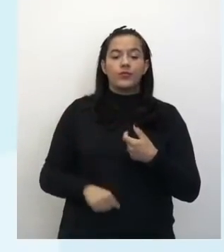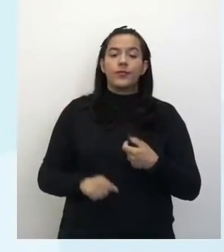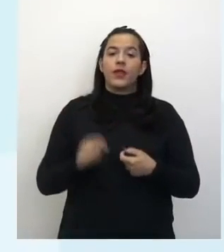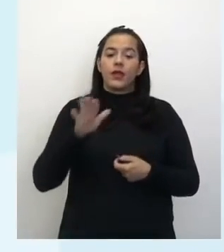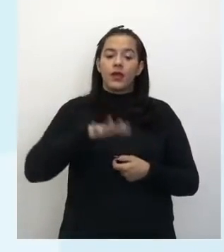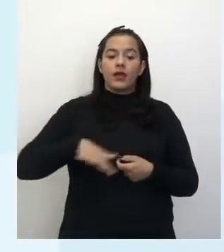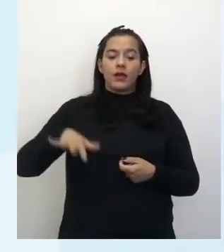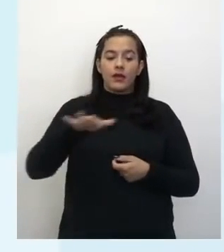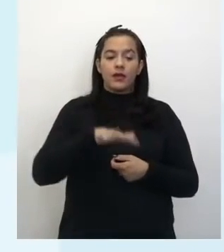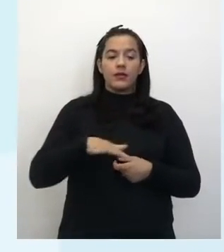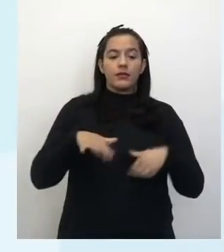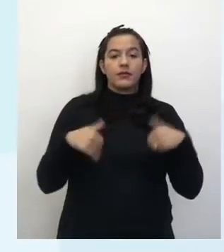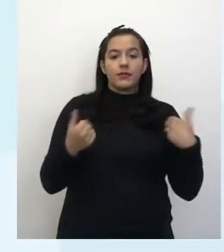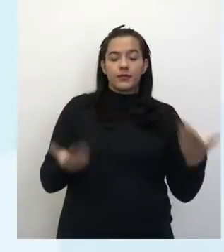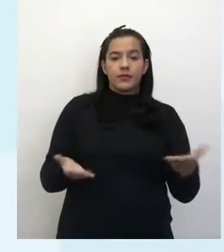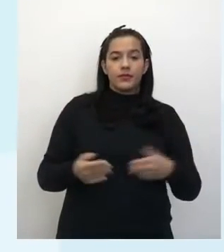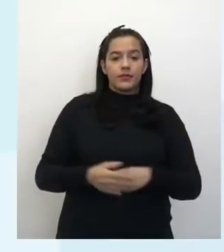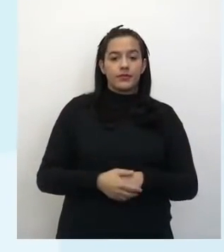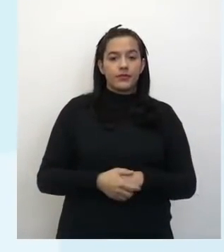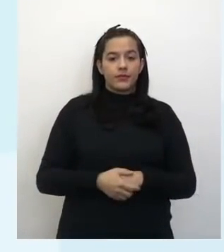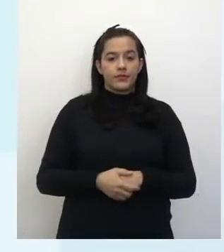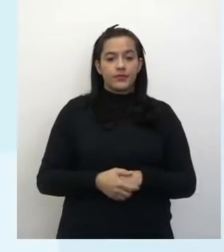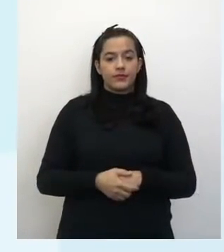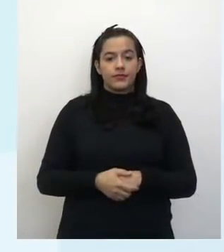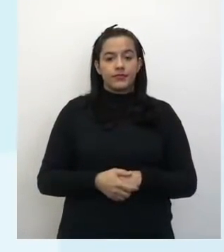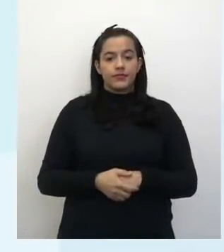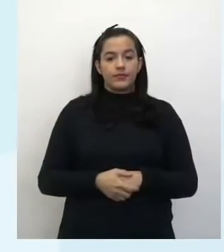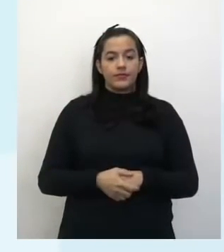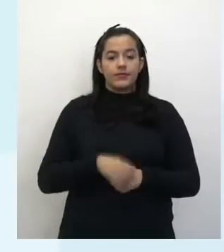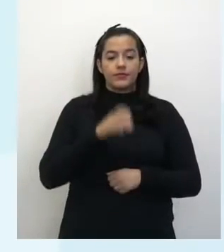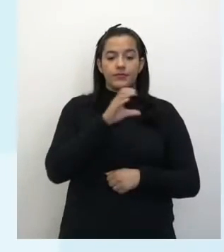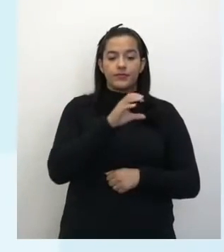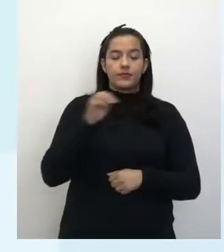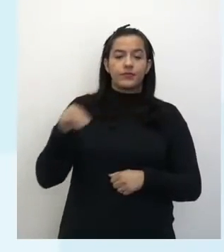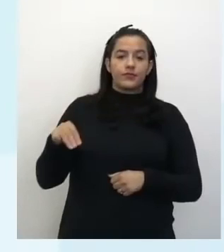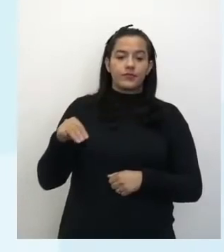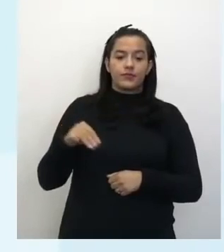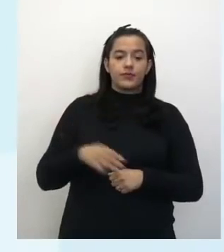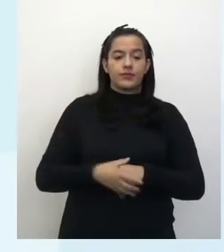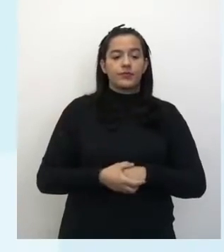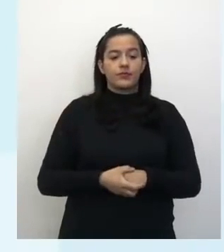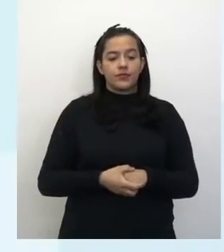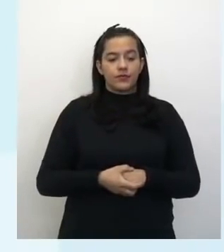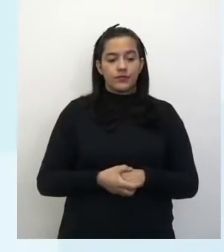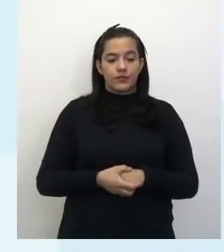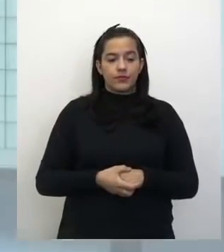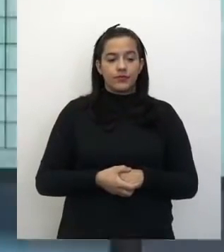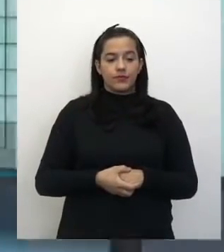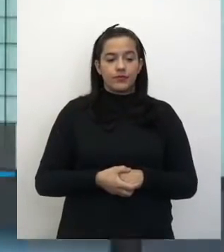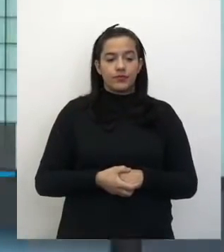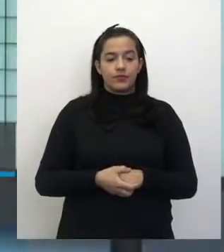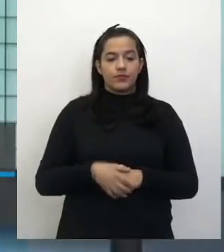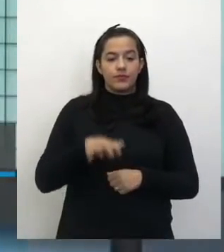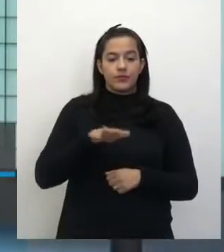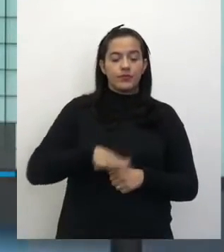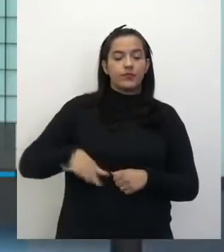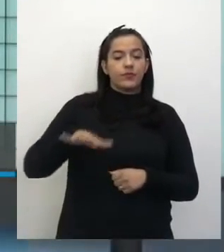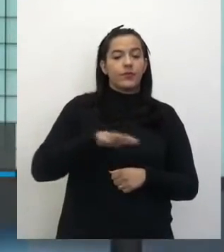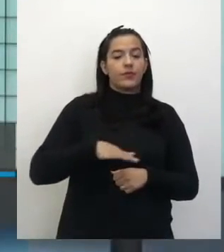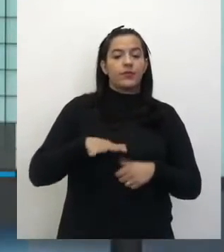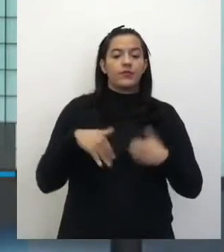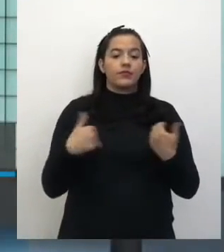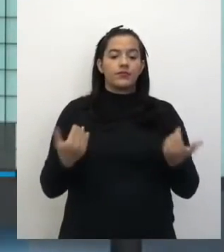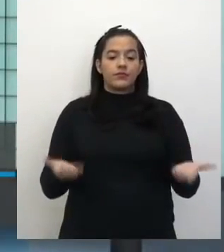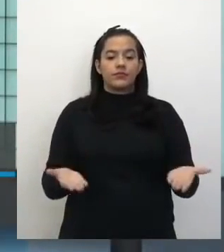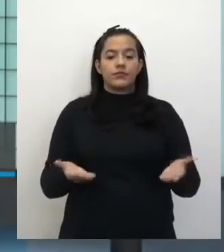é a área desse quadradinho? Em centímetros. Em centímetros? Em centímetros quadrados, né? Não pode esquecer. Qual